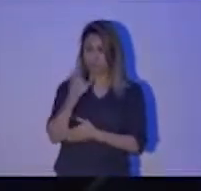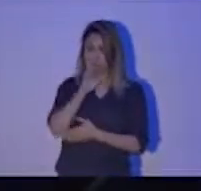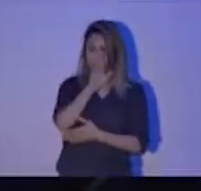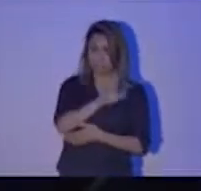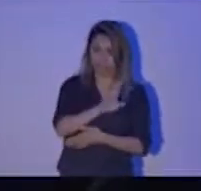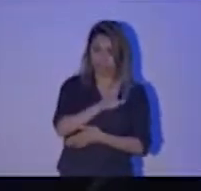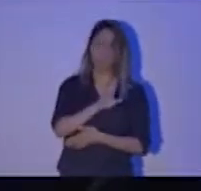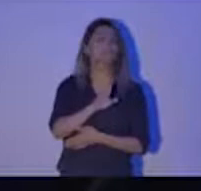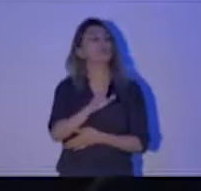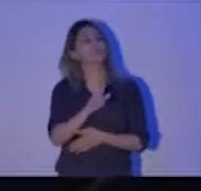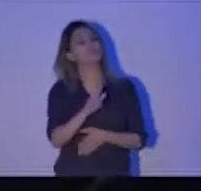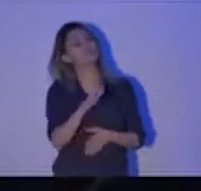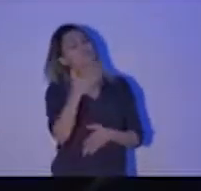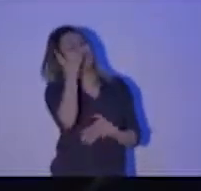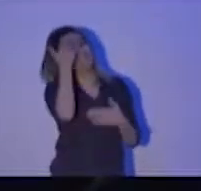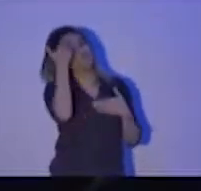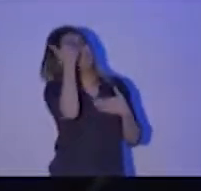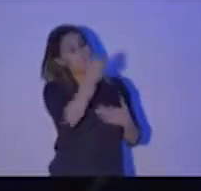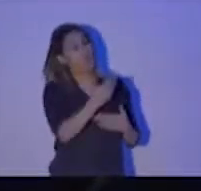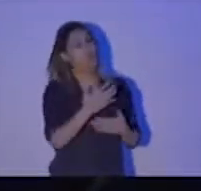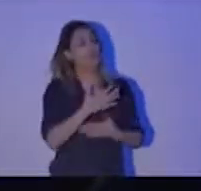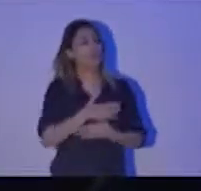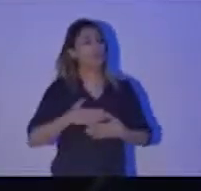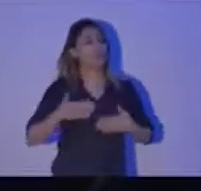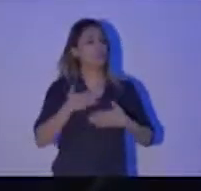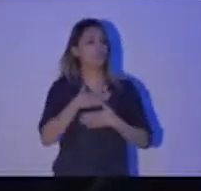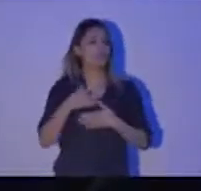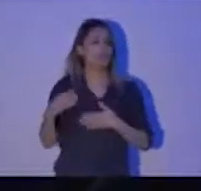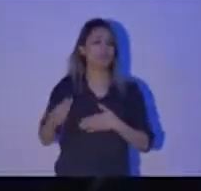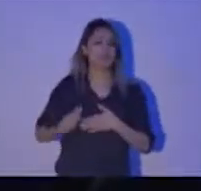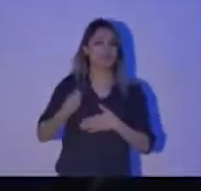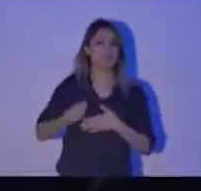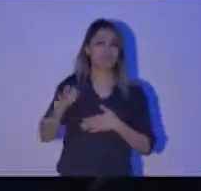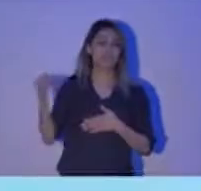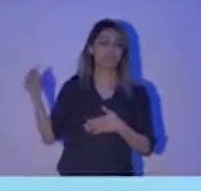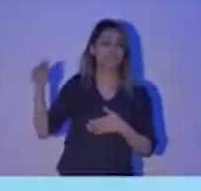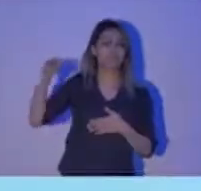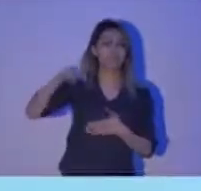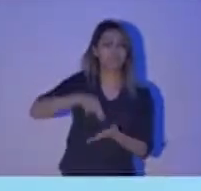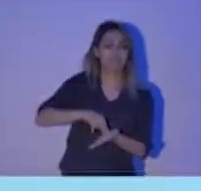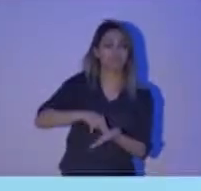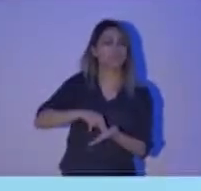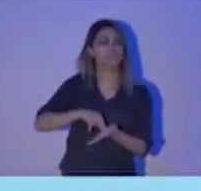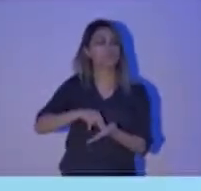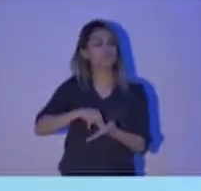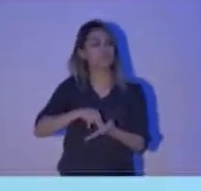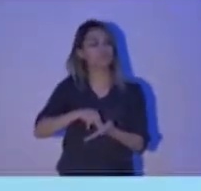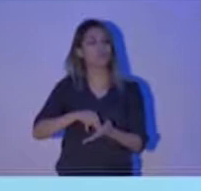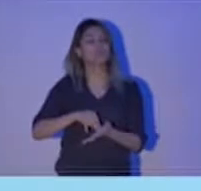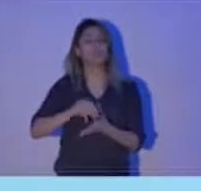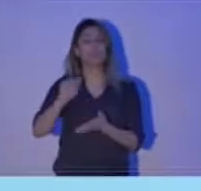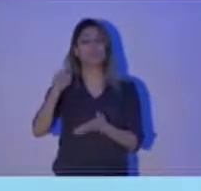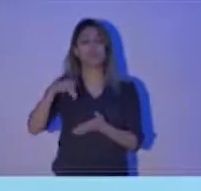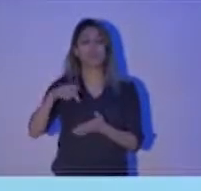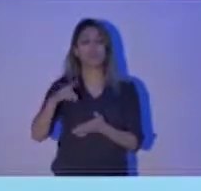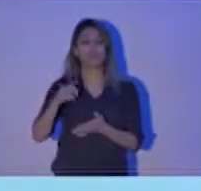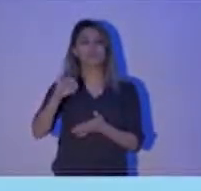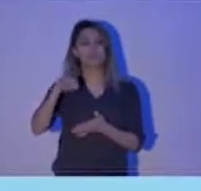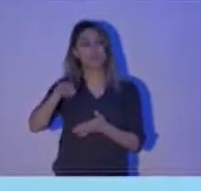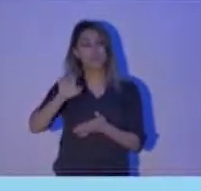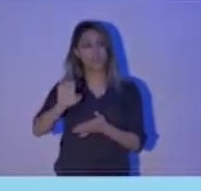Obrigado, Camila. É um prazer para mim e para a Undime, nesta manhã de